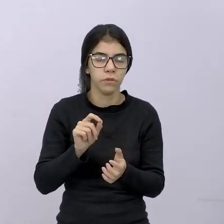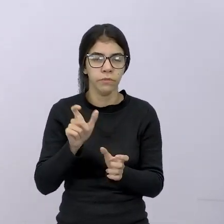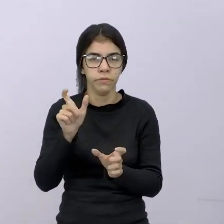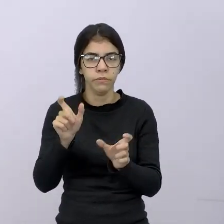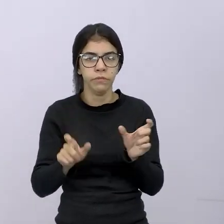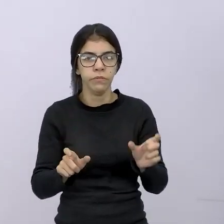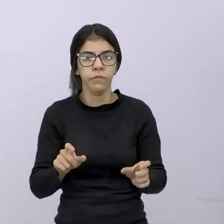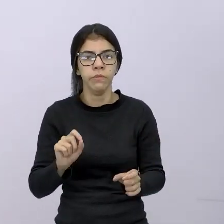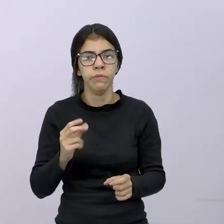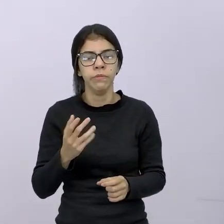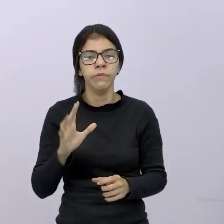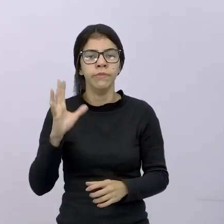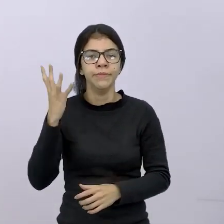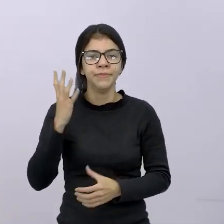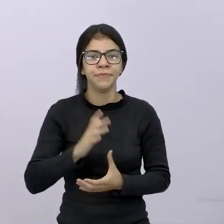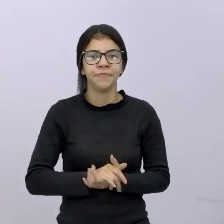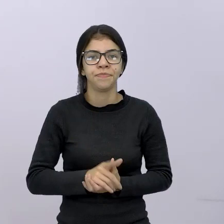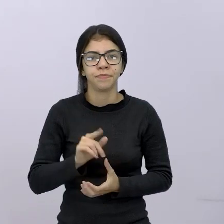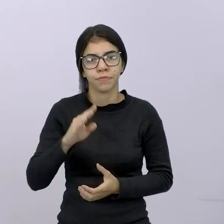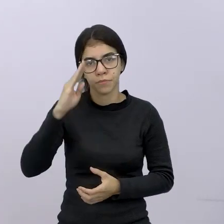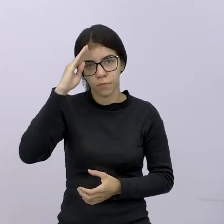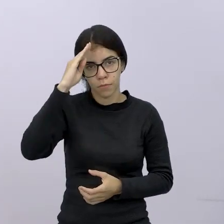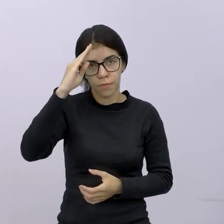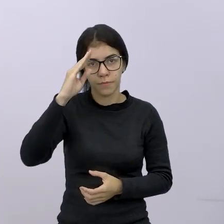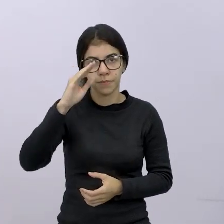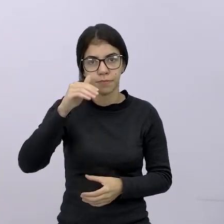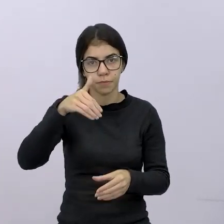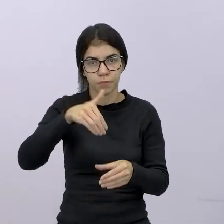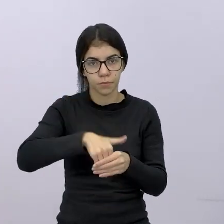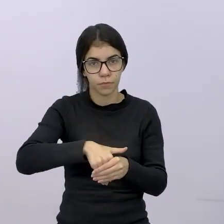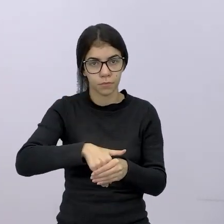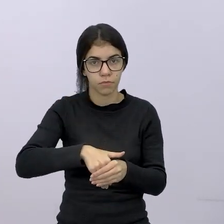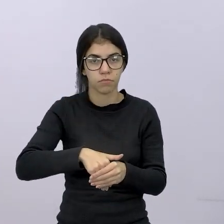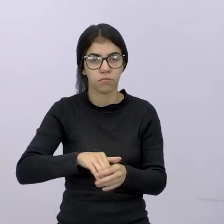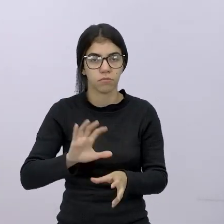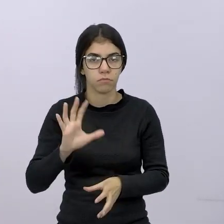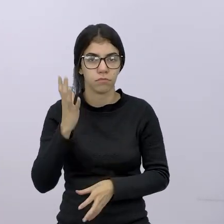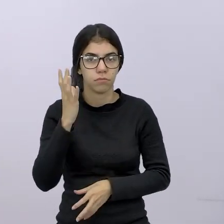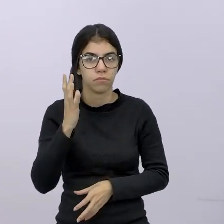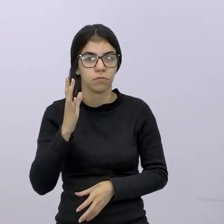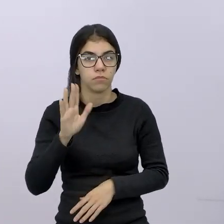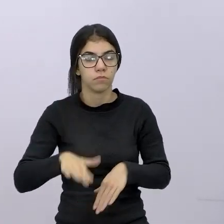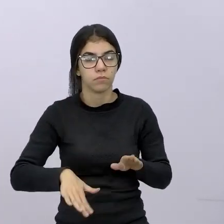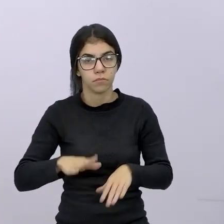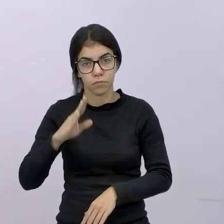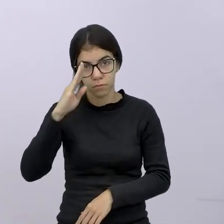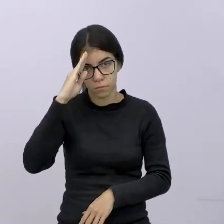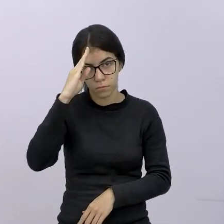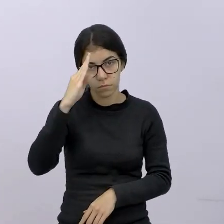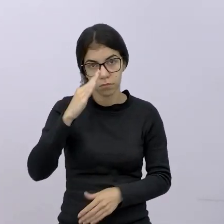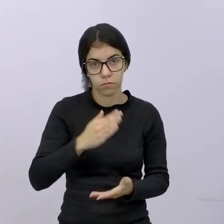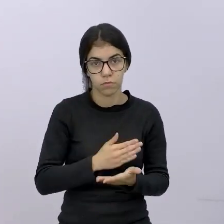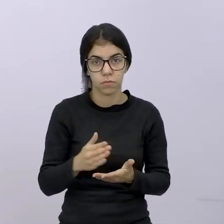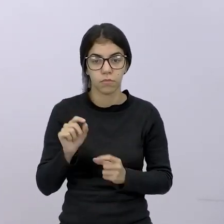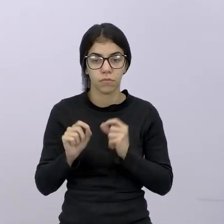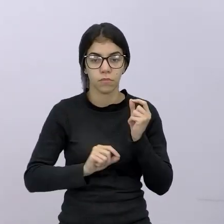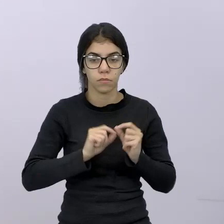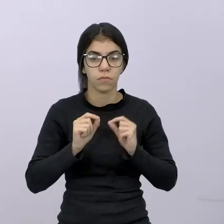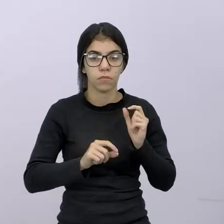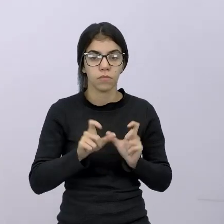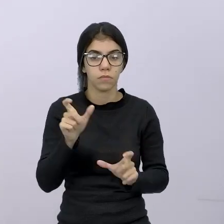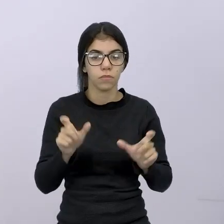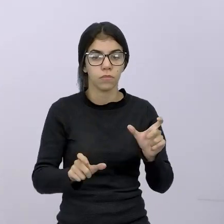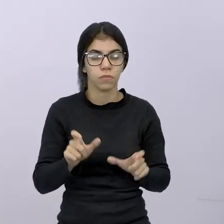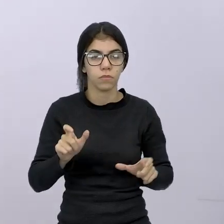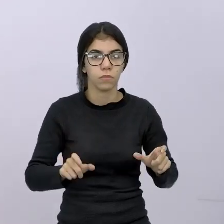ou de algo. Um princípio que está em algo que, às vezes, esse princípio que vai dizer que essa